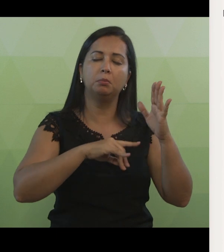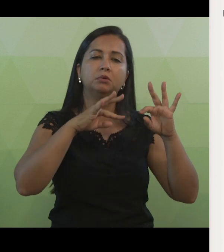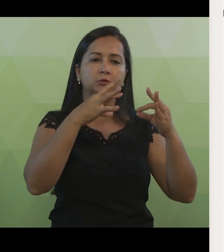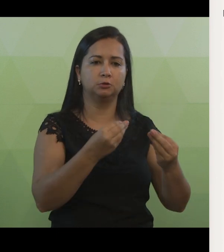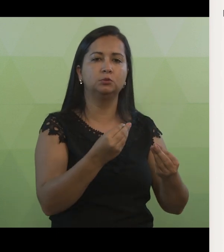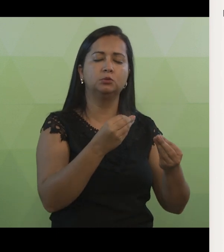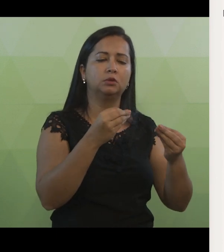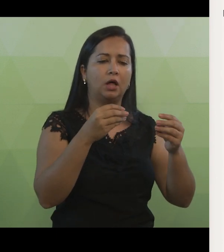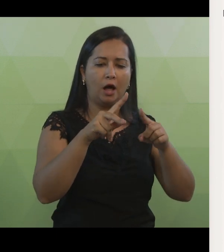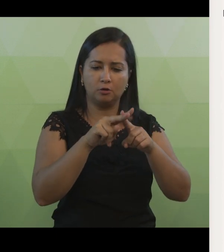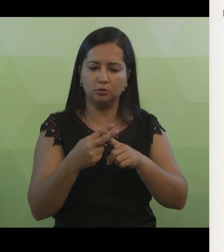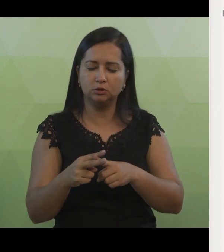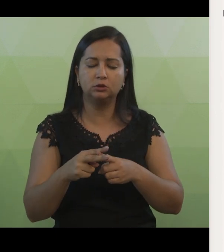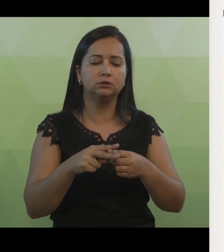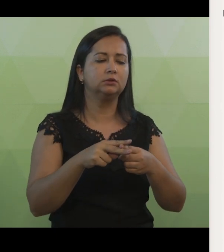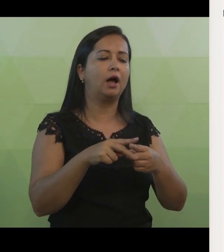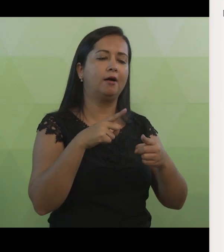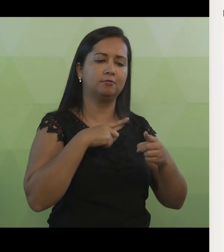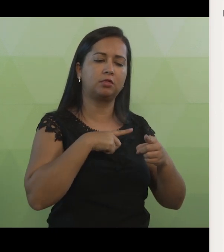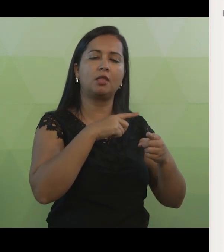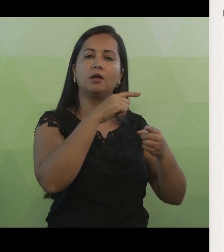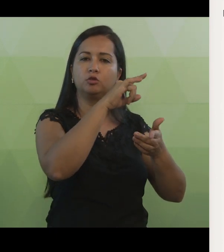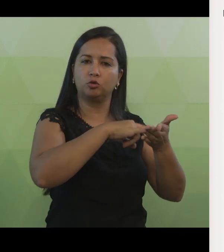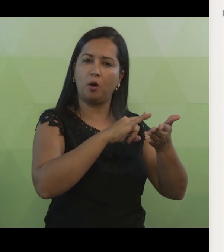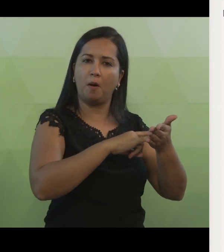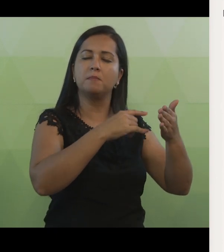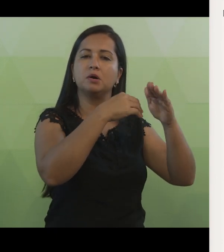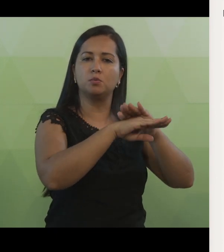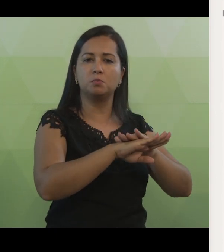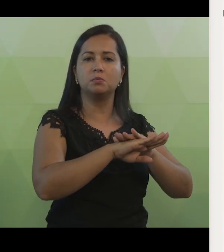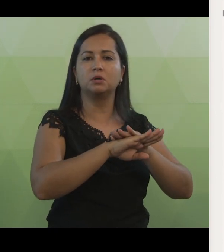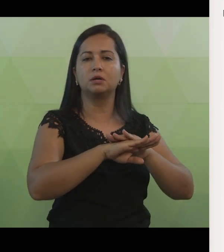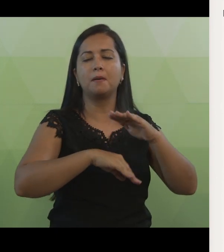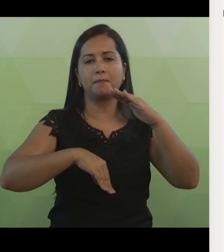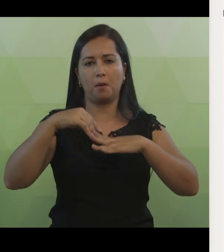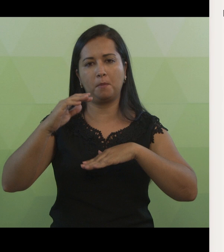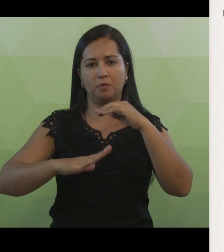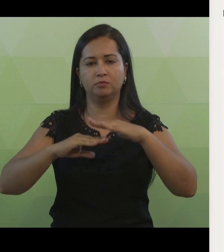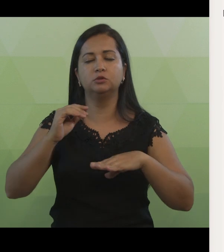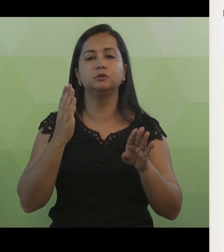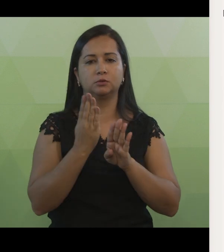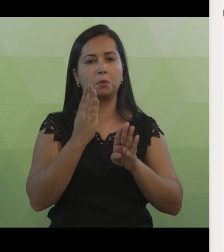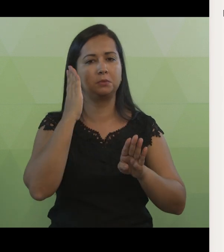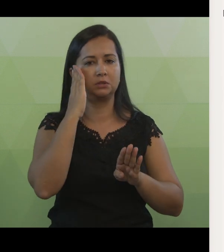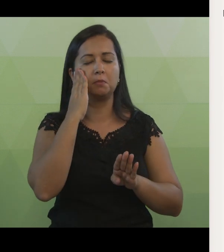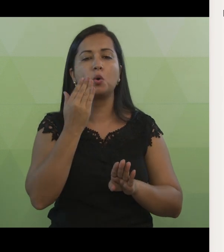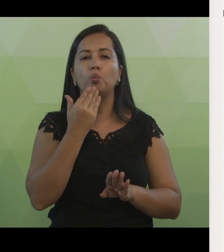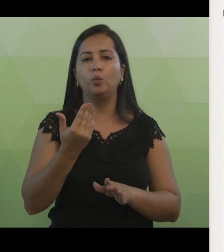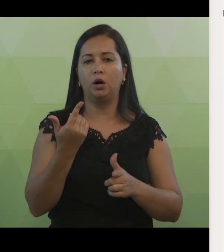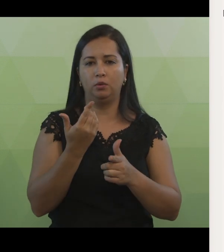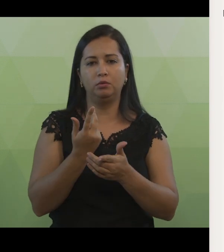casos, tanto se você mesmo for o programador responsável ou se for outro profissional.